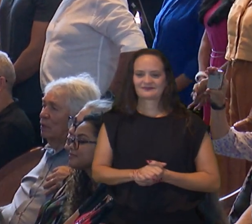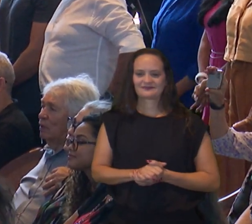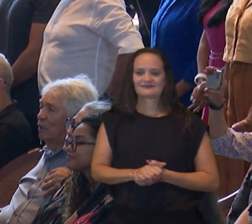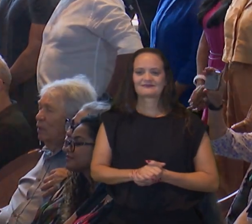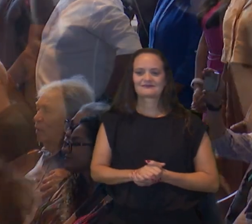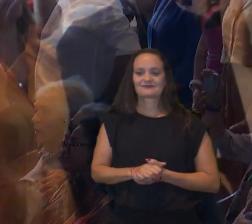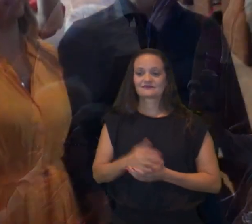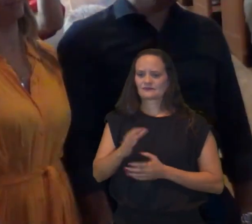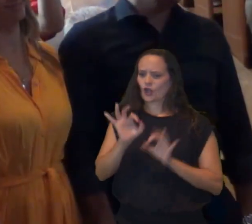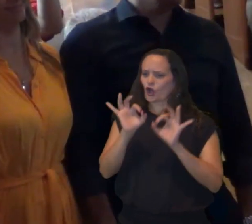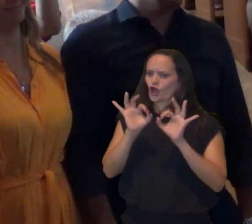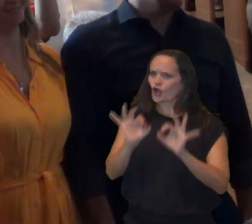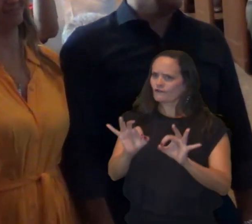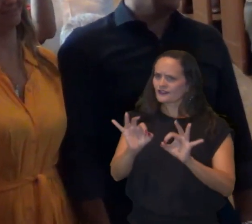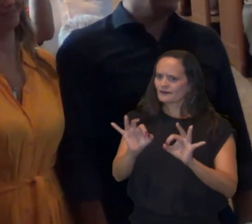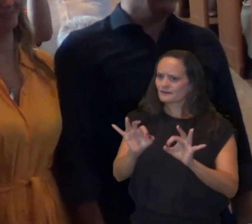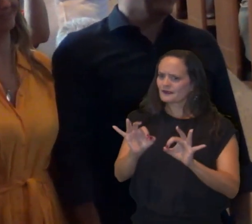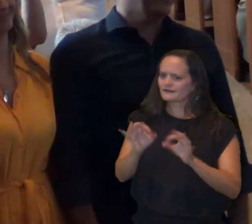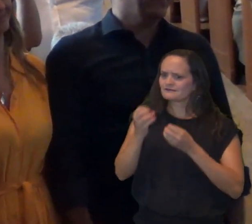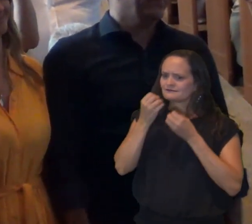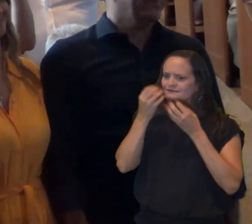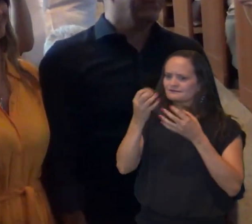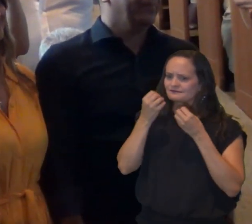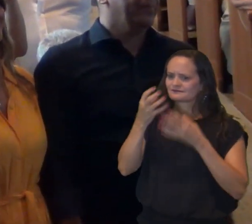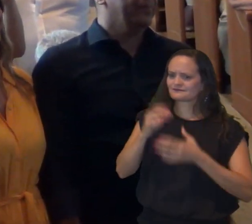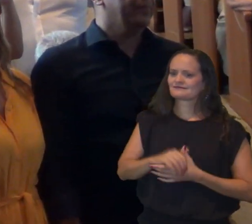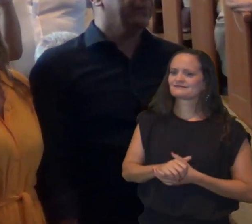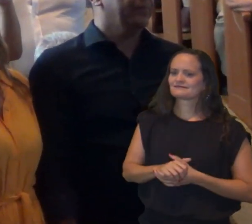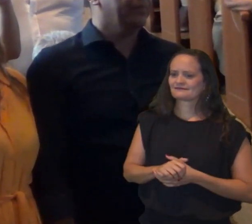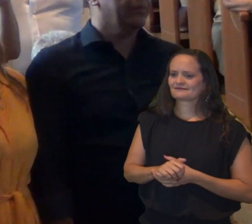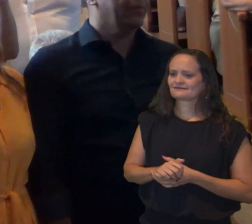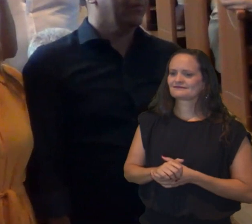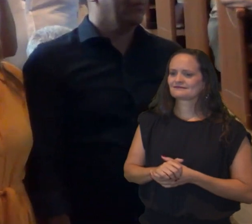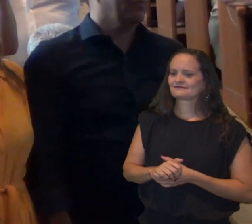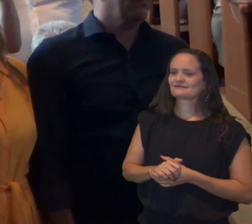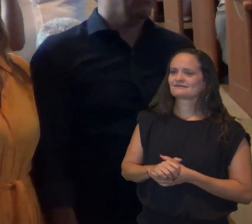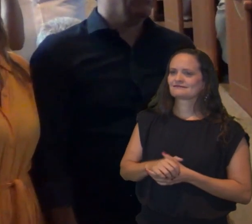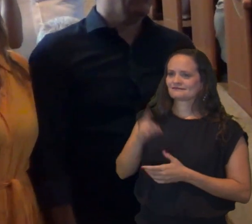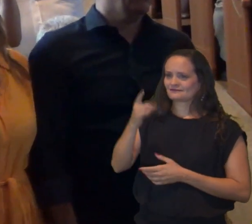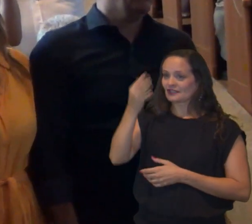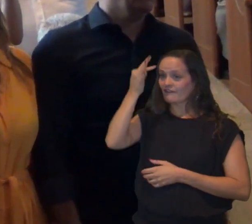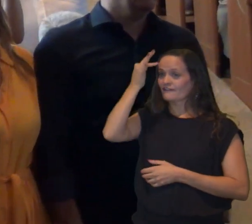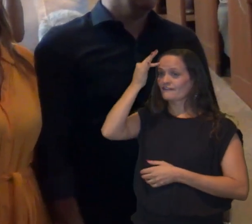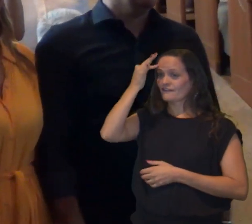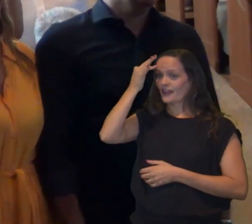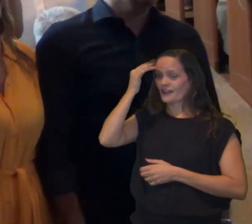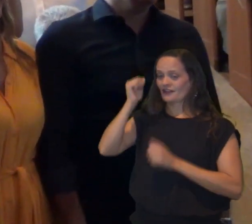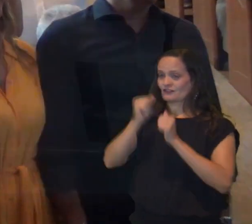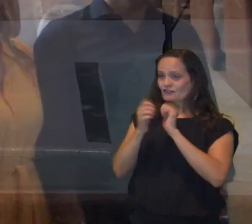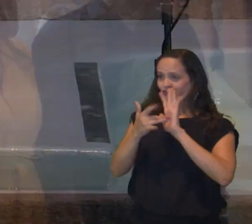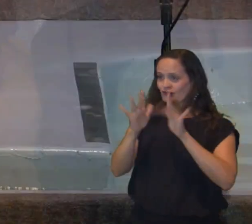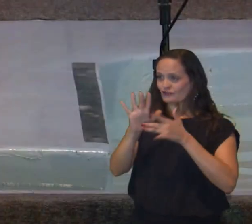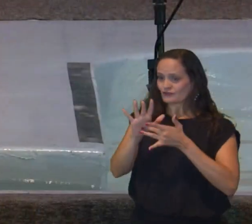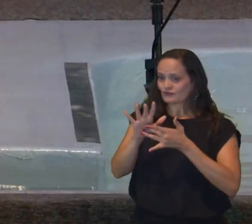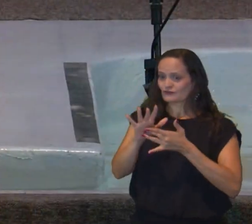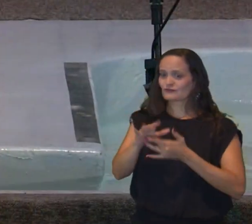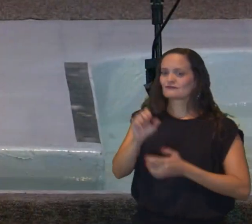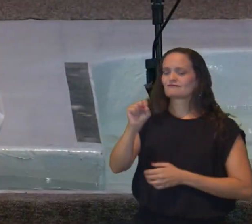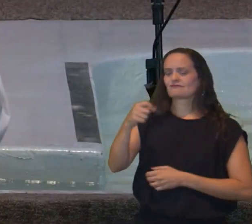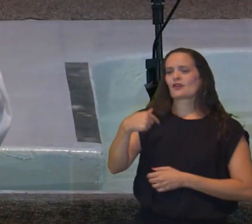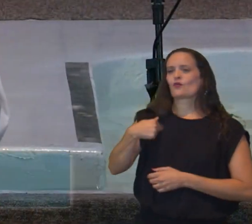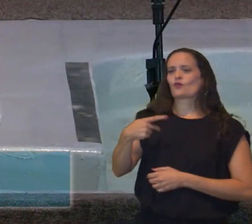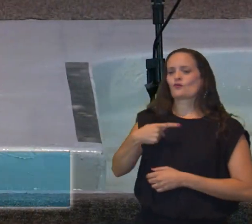você confirma mais uma vez a sua pública profissão de fé, meu irmão Heitor? Sim. Como ministro